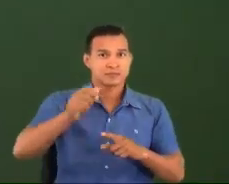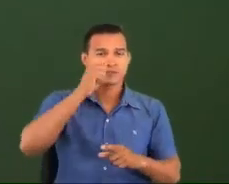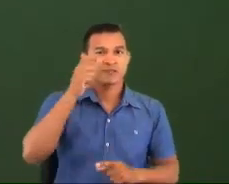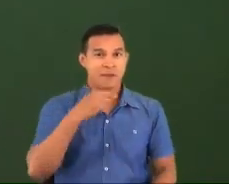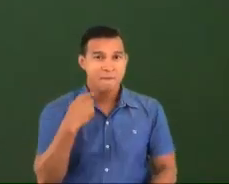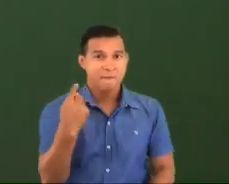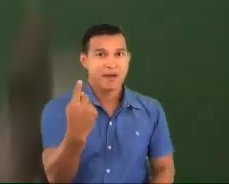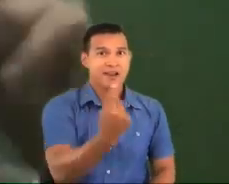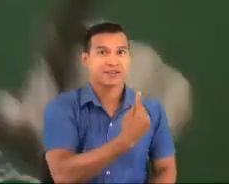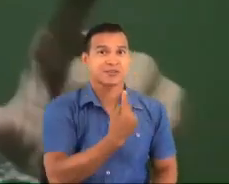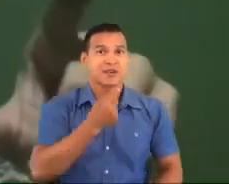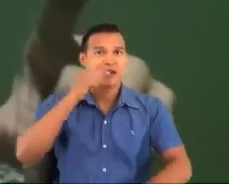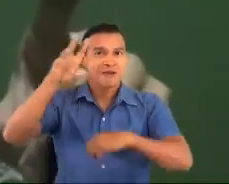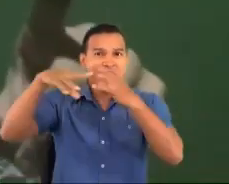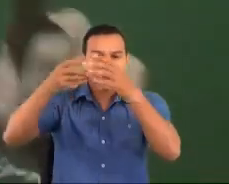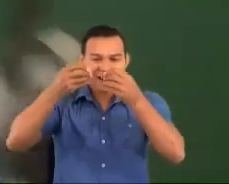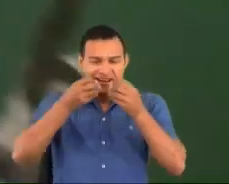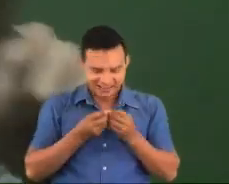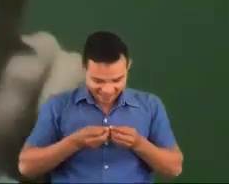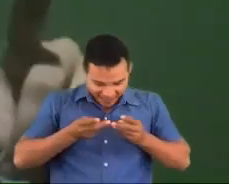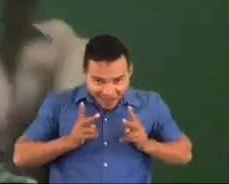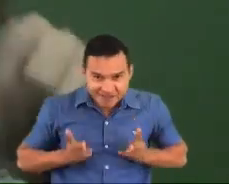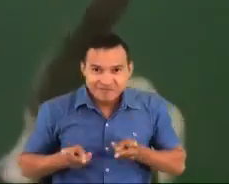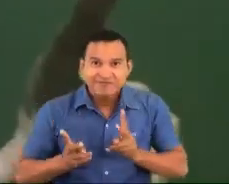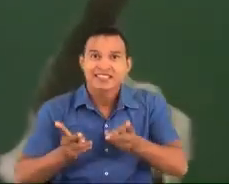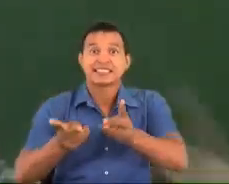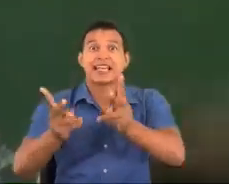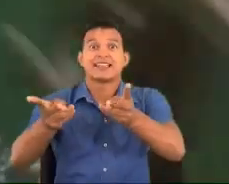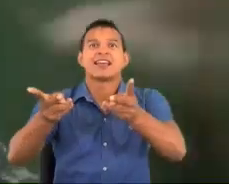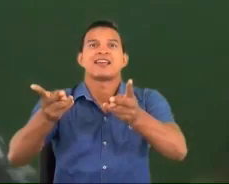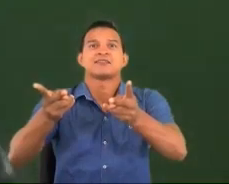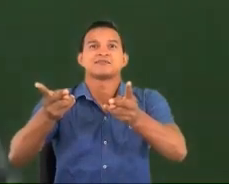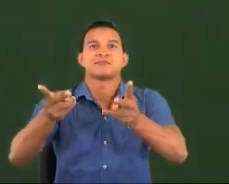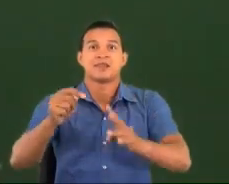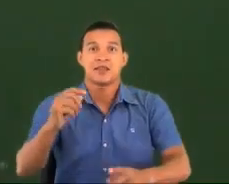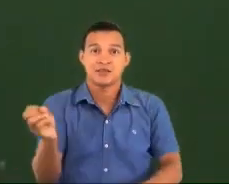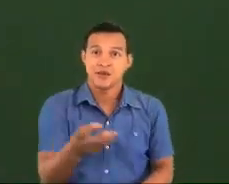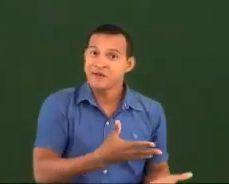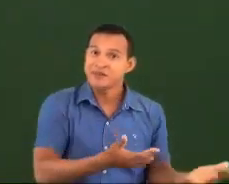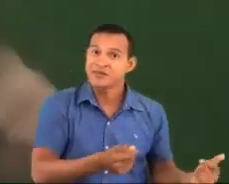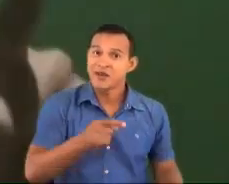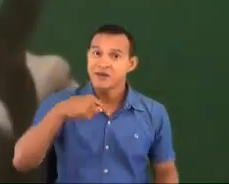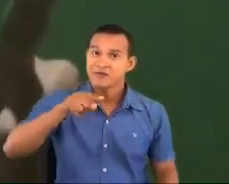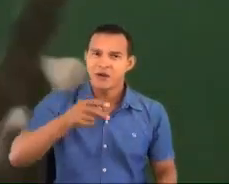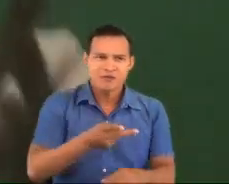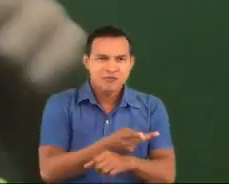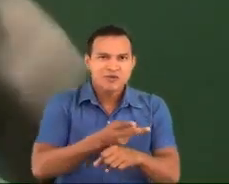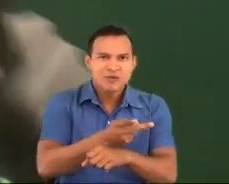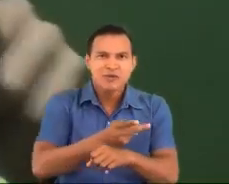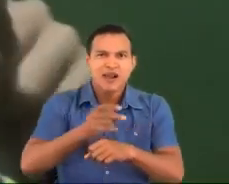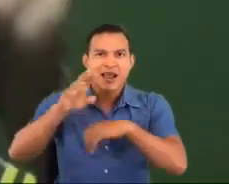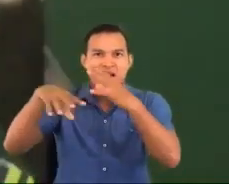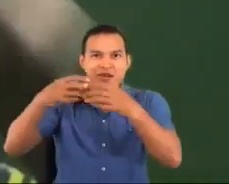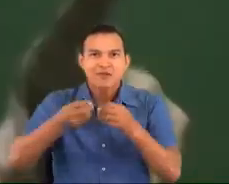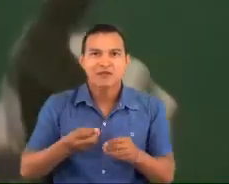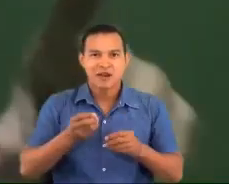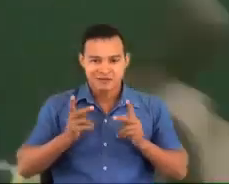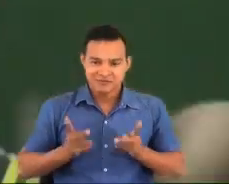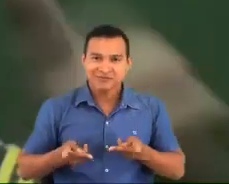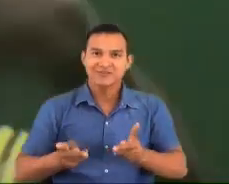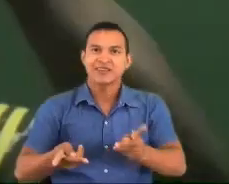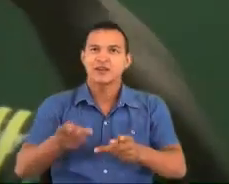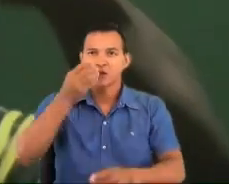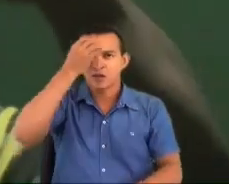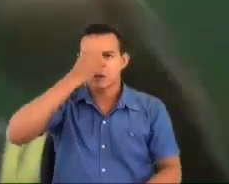dura para sempre. Nova Jovens, vamos em busca dessa coroa que dura para sempre. Não desista, vamos junto até o